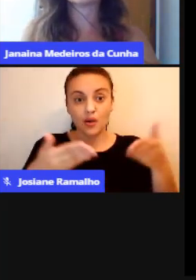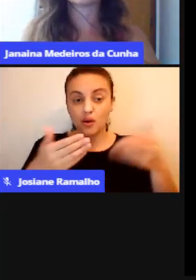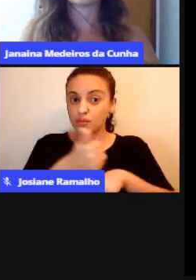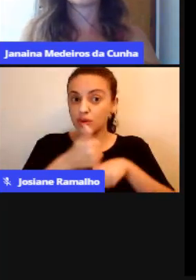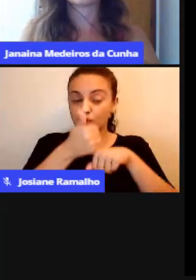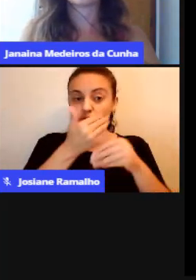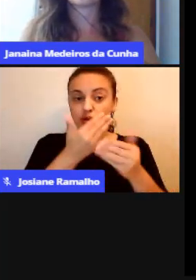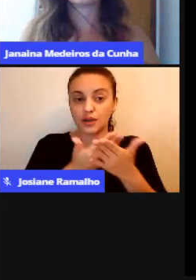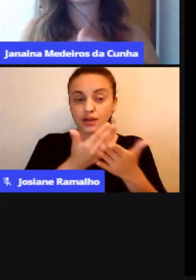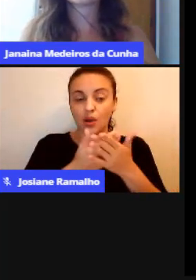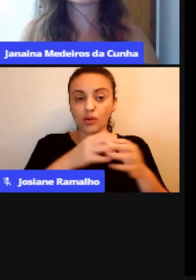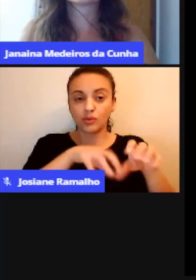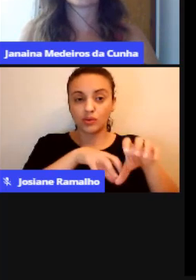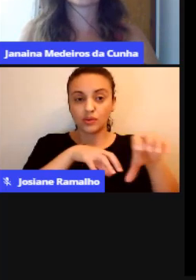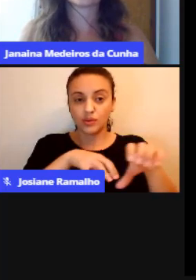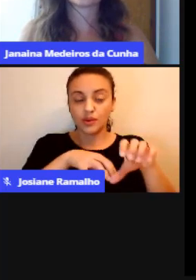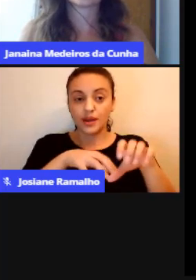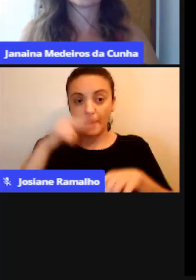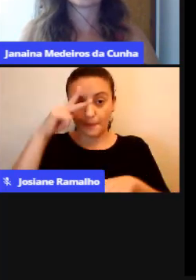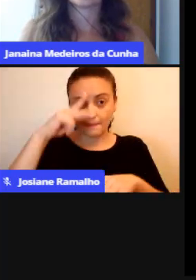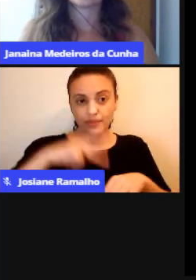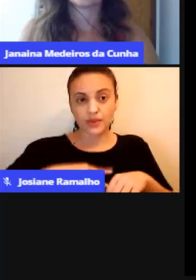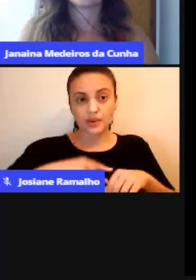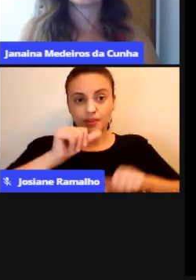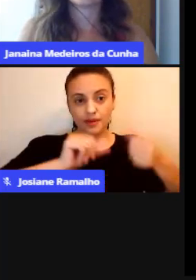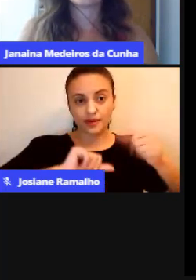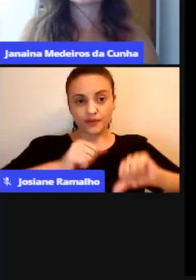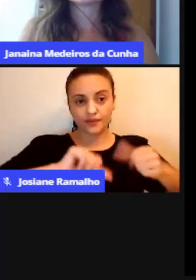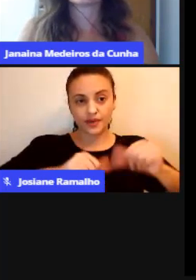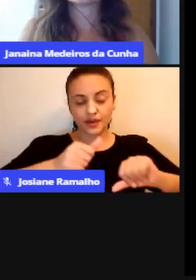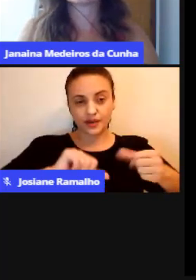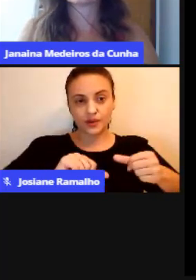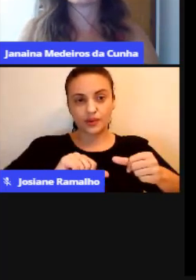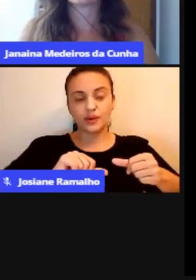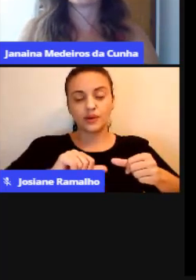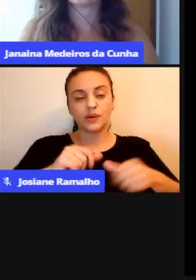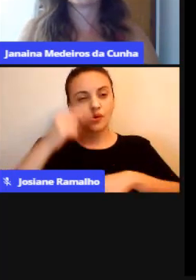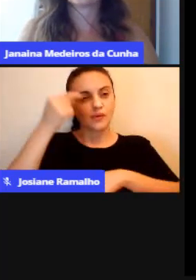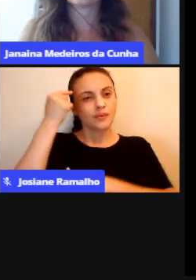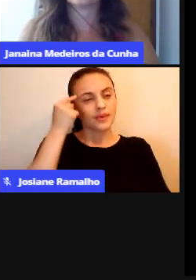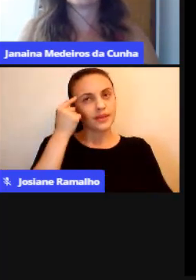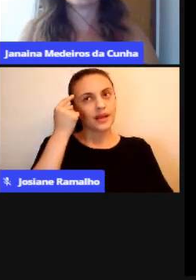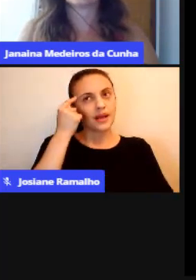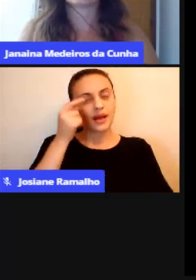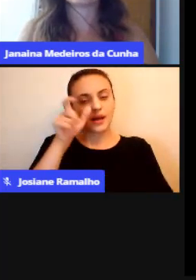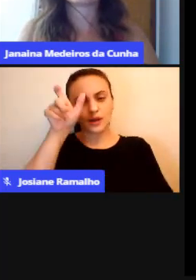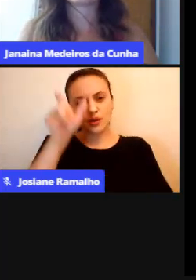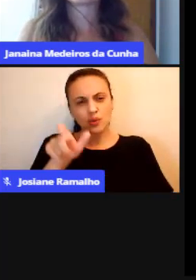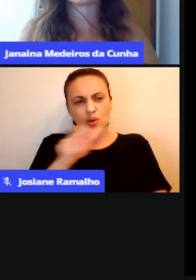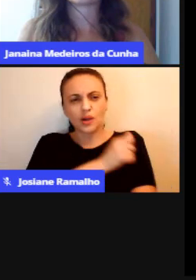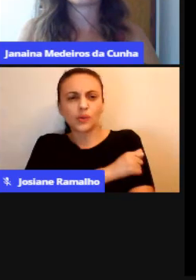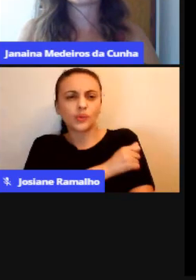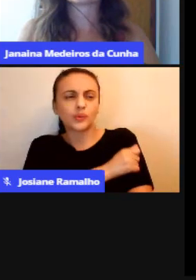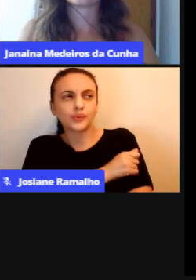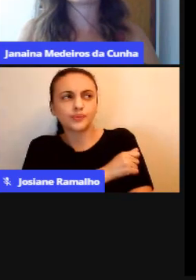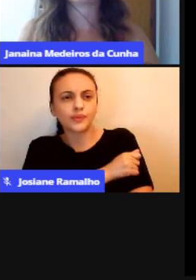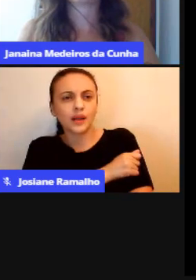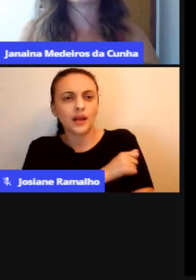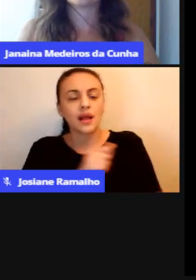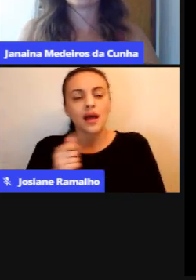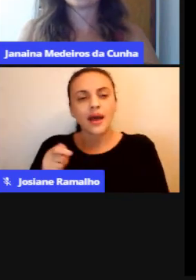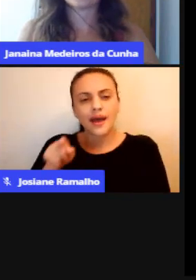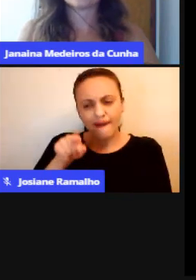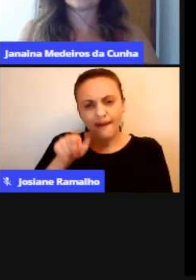remotas, é a autoavaliação. Então, pensando assim naquele aluno que ele